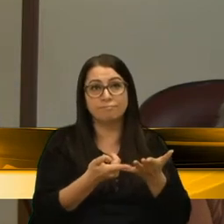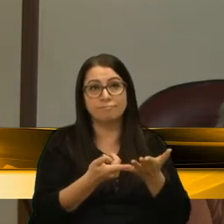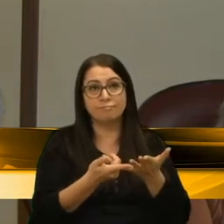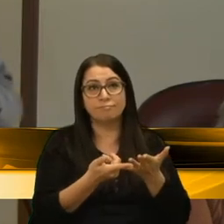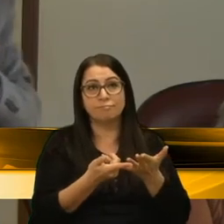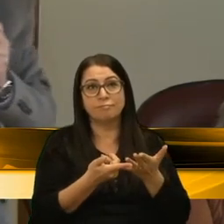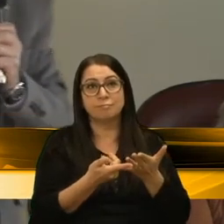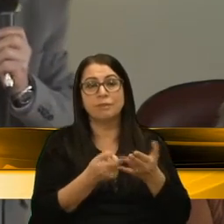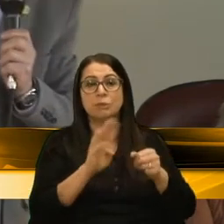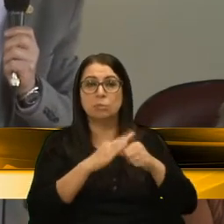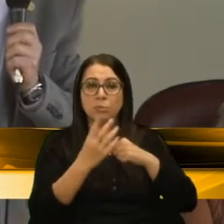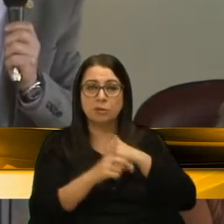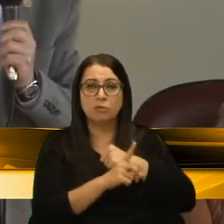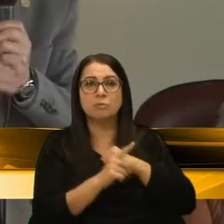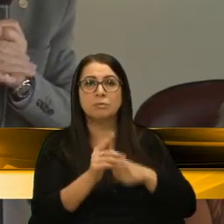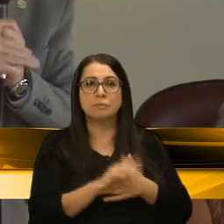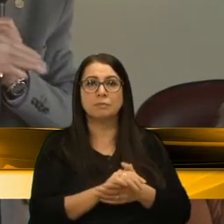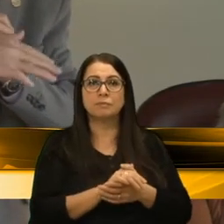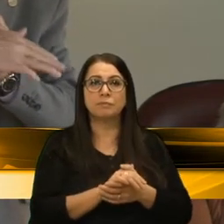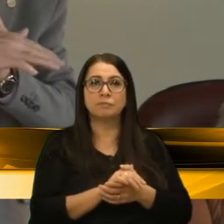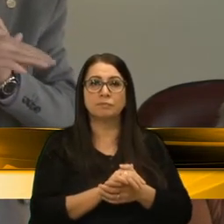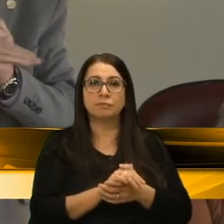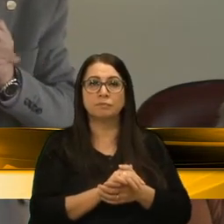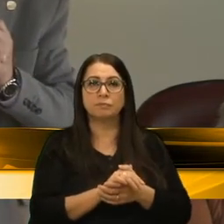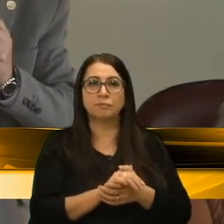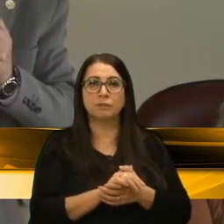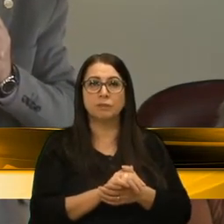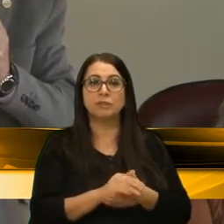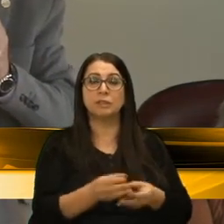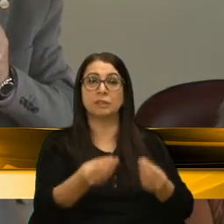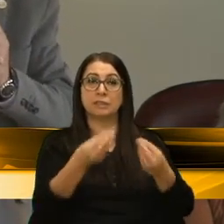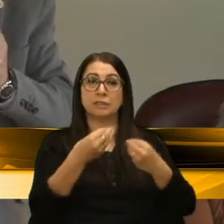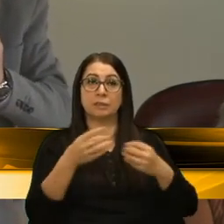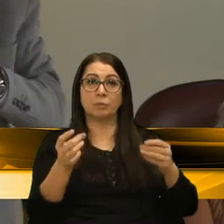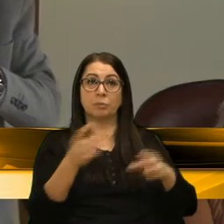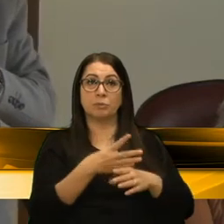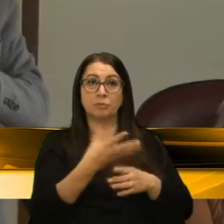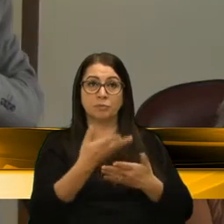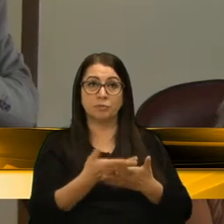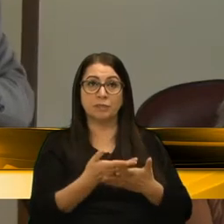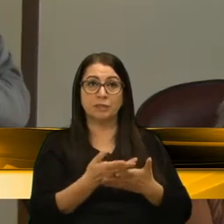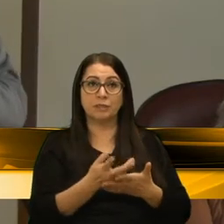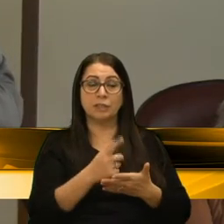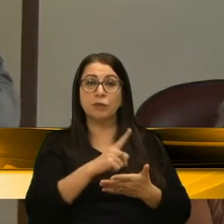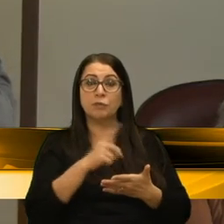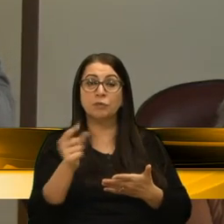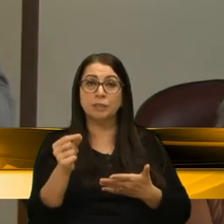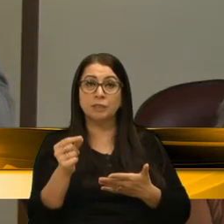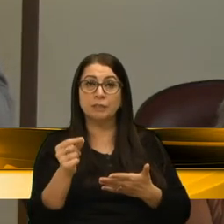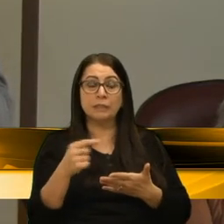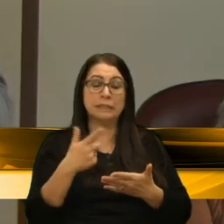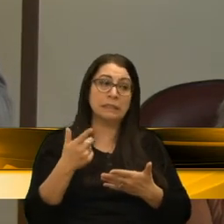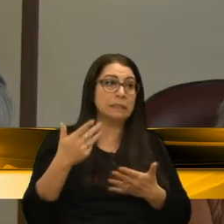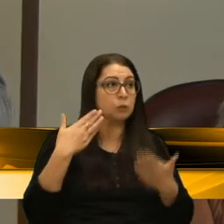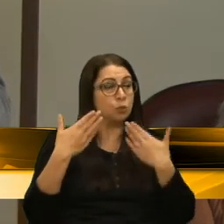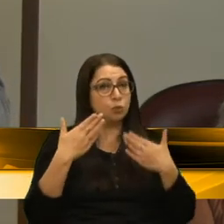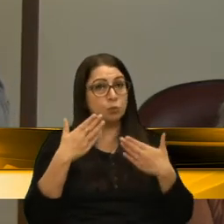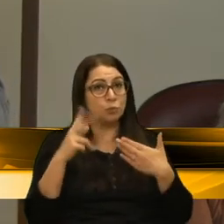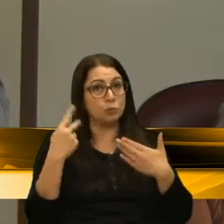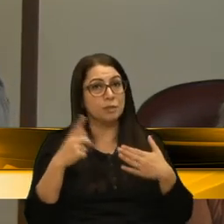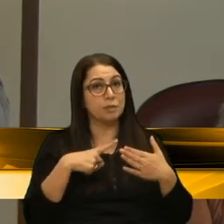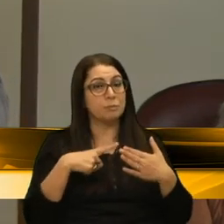o loteamento, o loteador já entrega ele pronto e tal. Aí eu vim embora com aquela dúvida, digo, mas nós temos